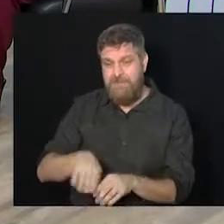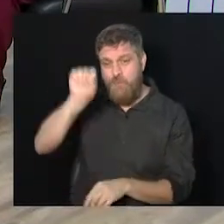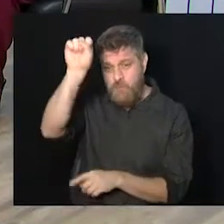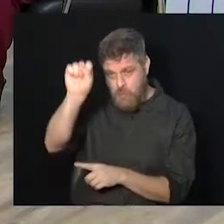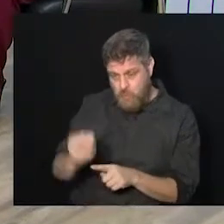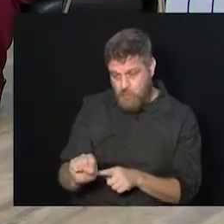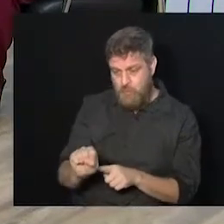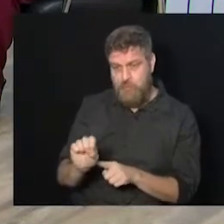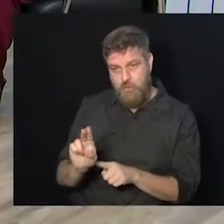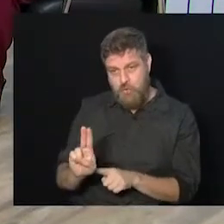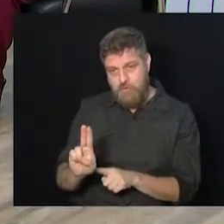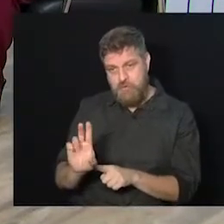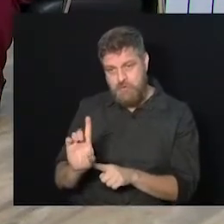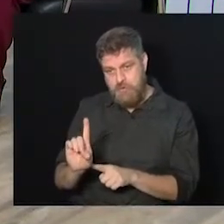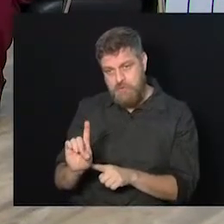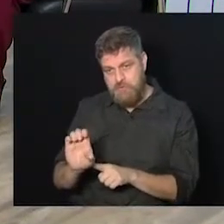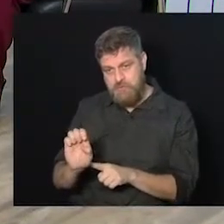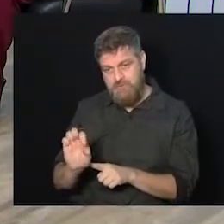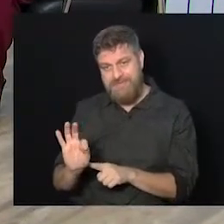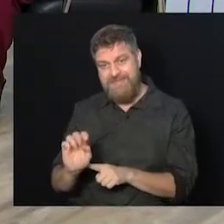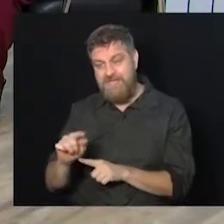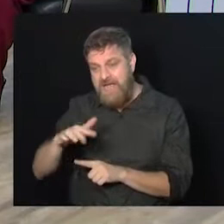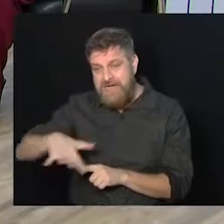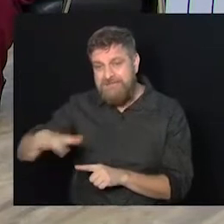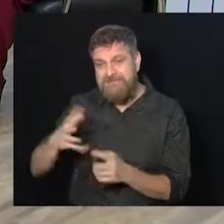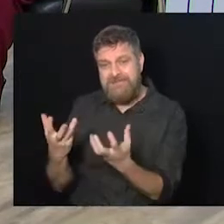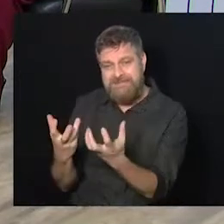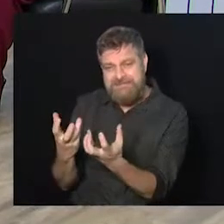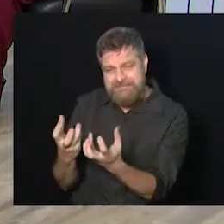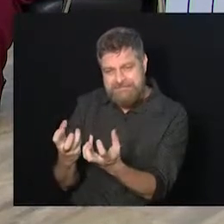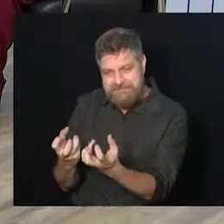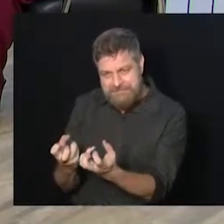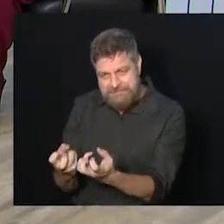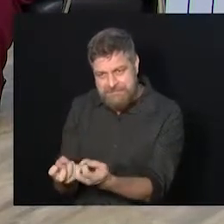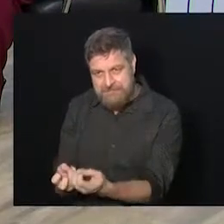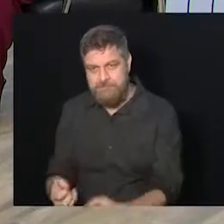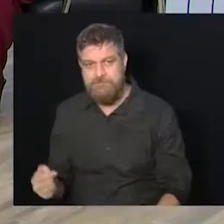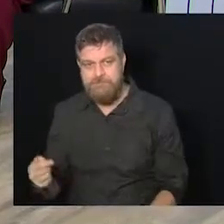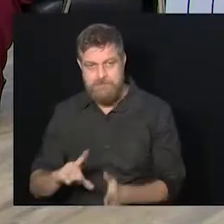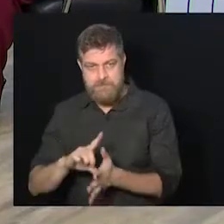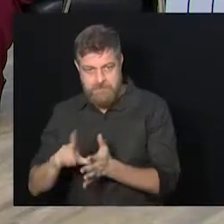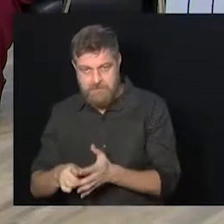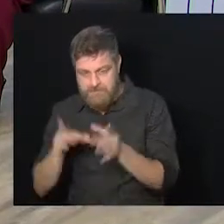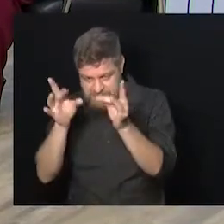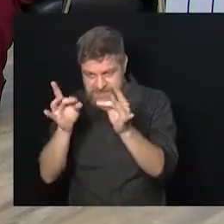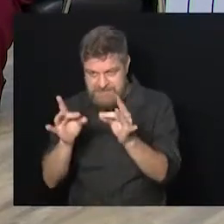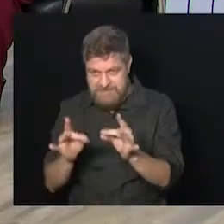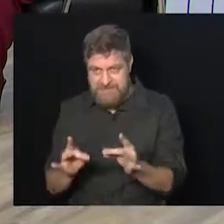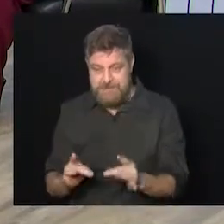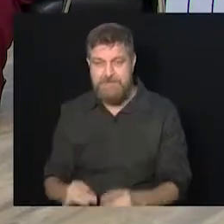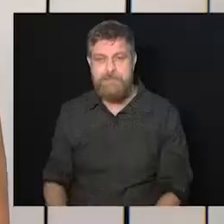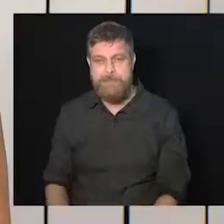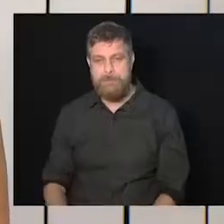ela passa a ser de clima árido. Então, as consequências, Daqui elas a pouco, são... professora, a senhora detalha um pouco mais sobre essas